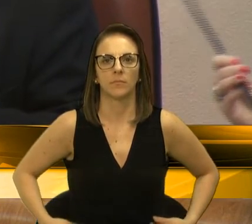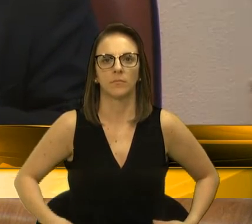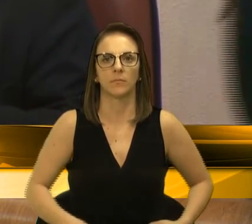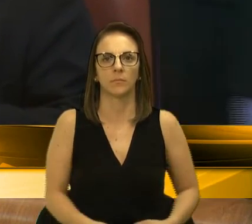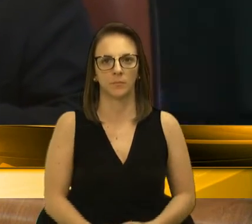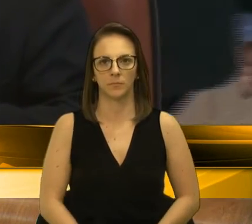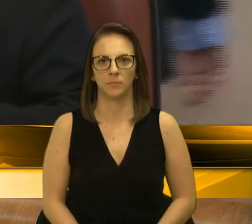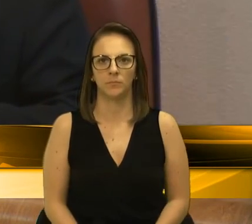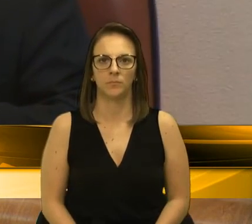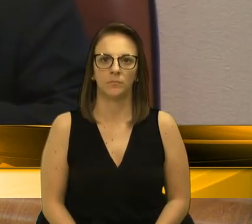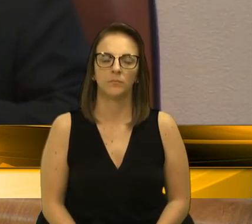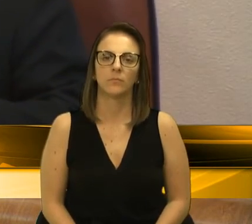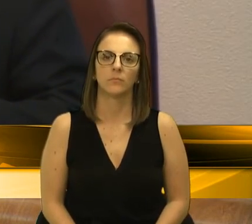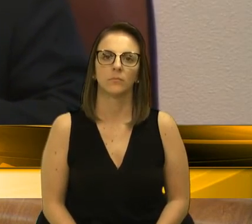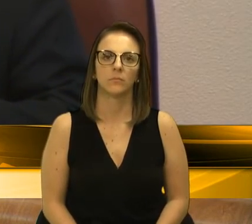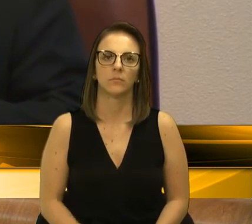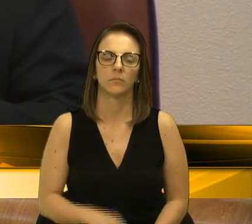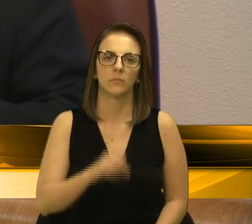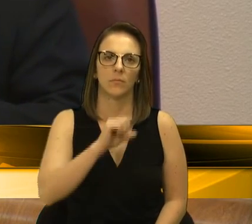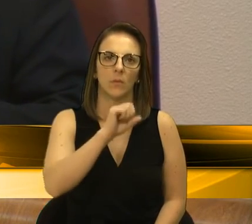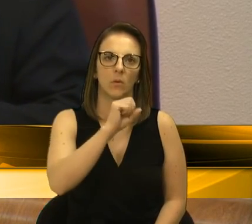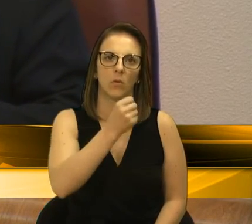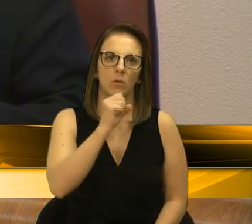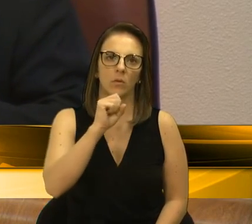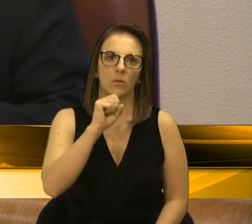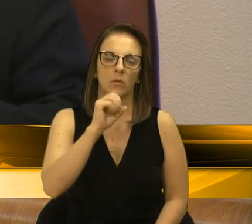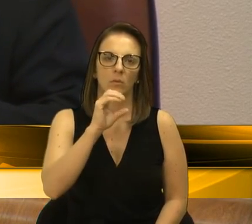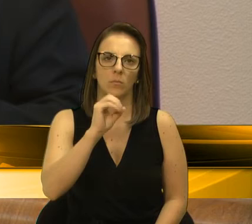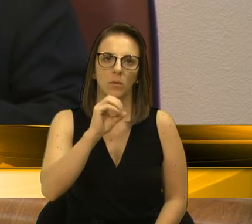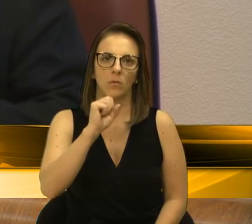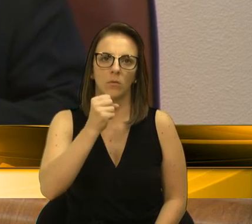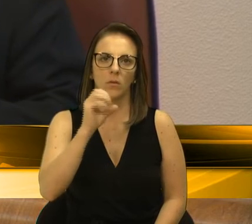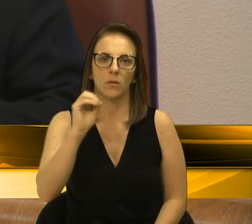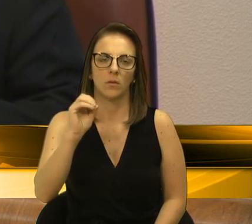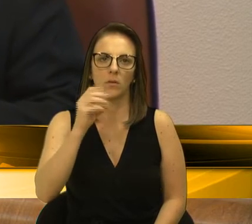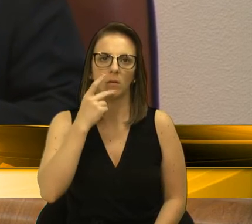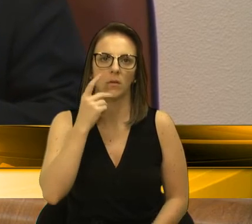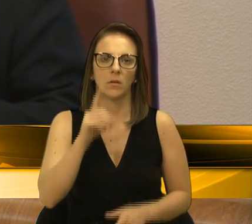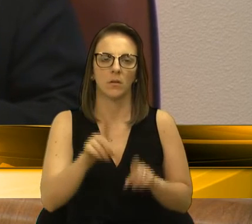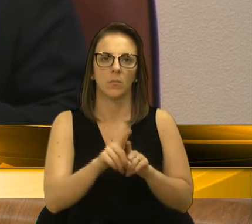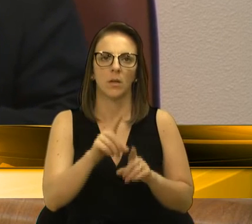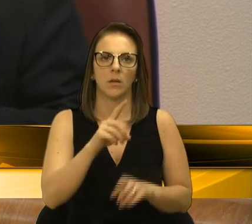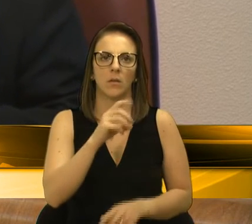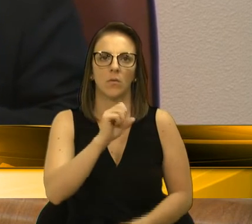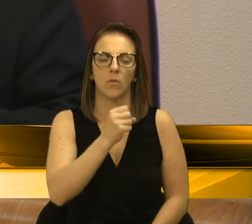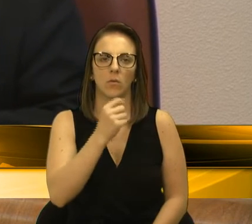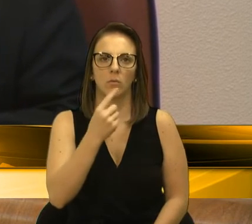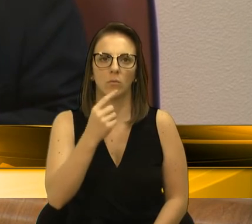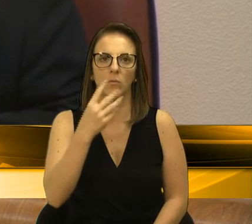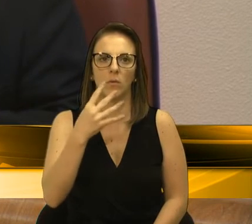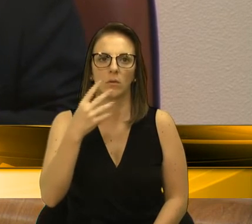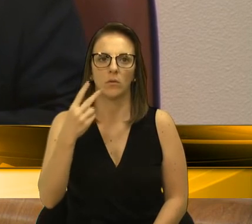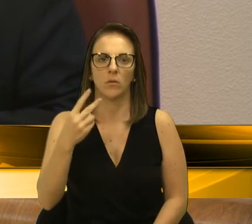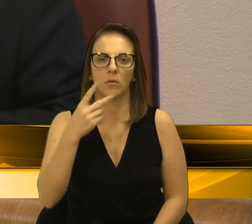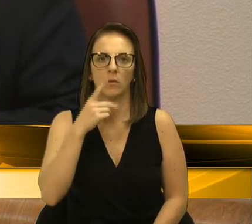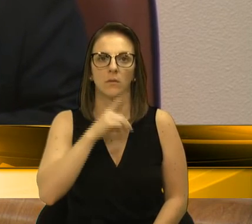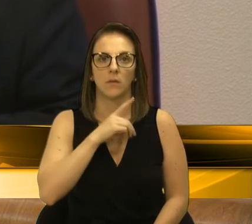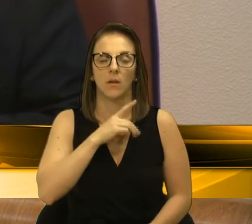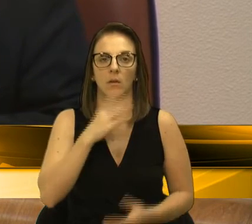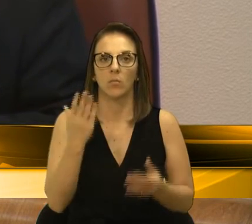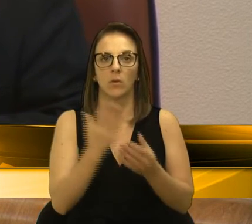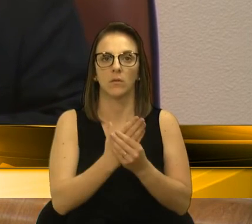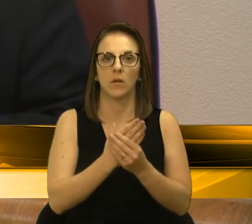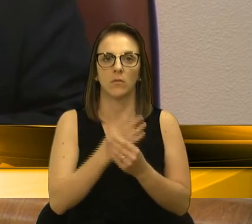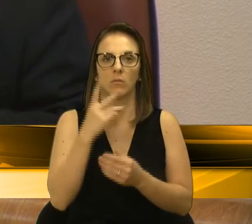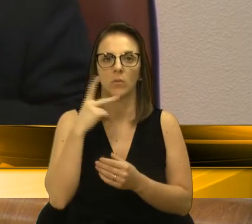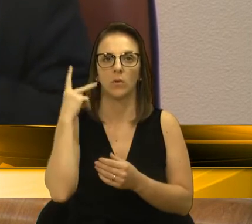8.080 e número 8142, advém de um processo político